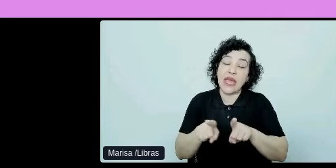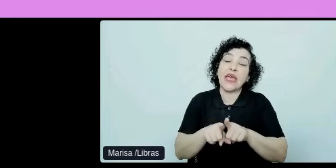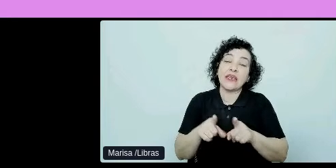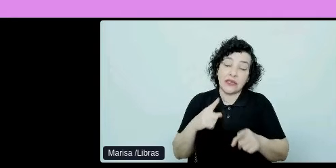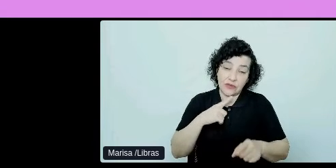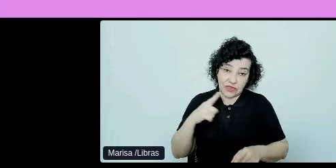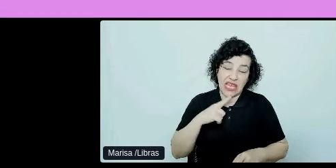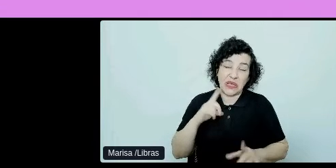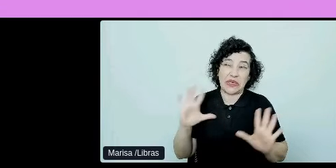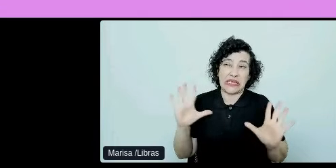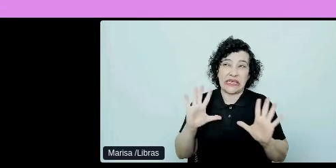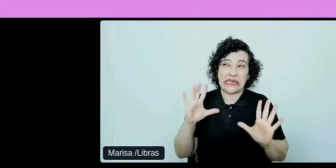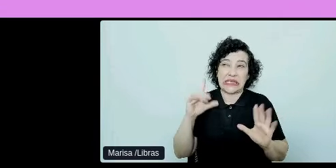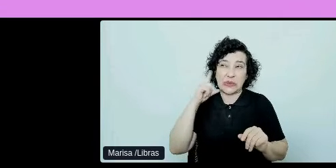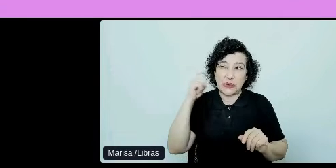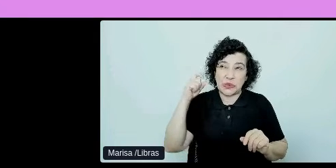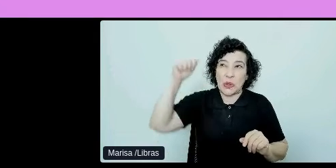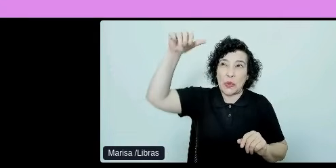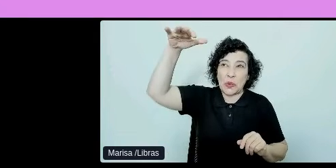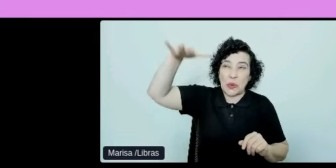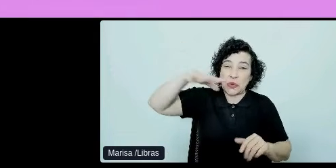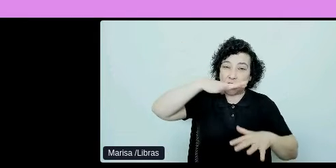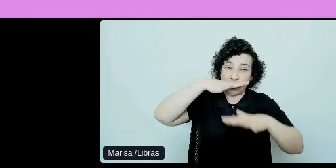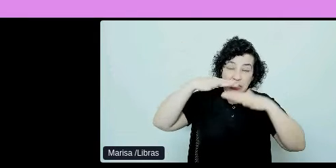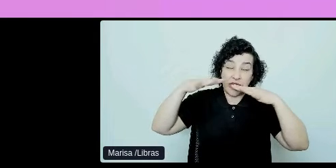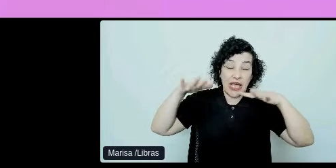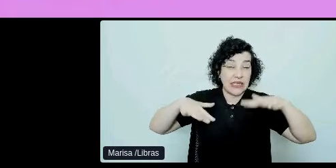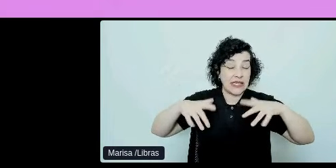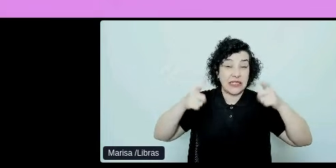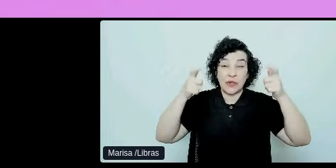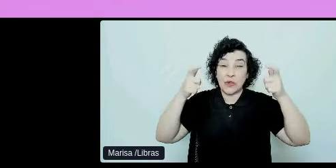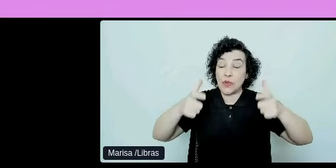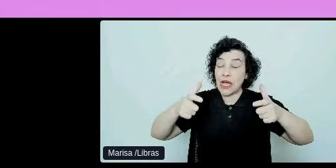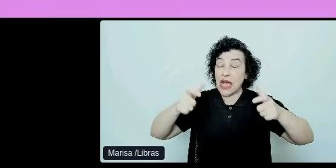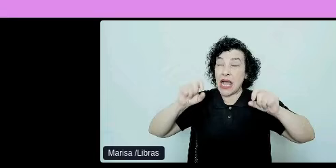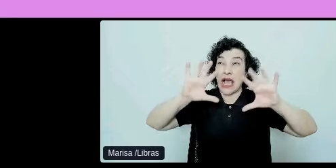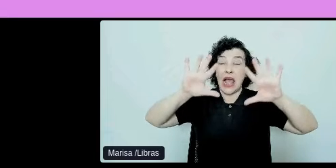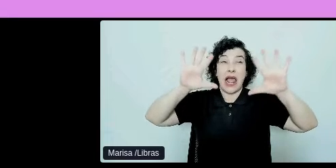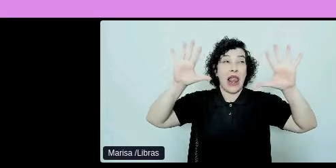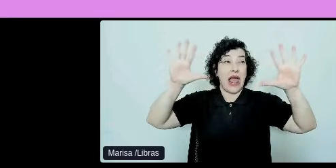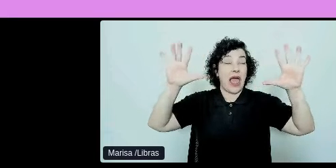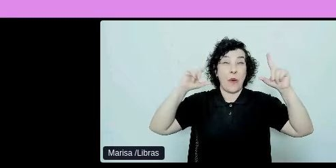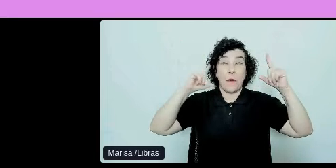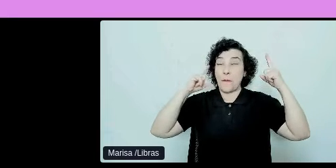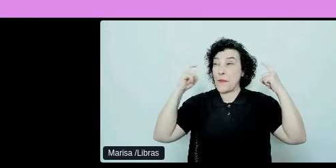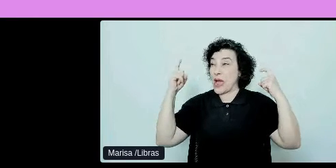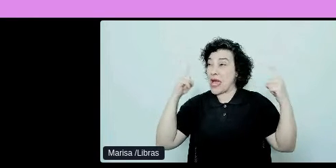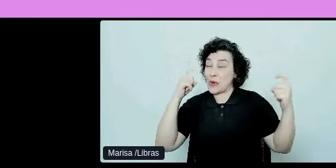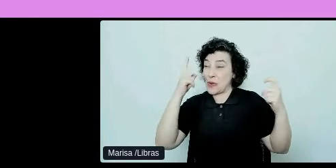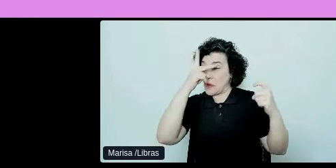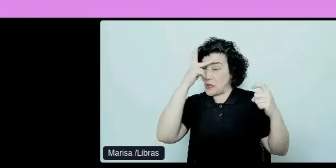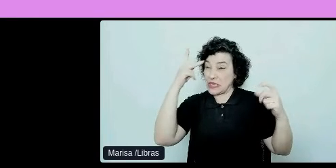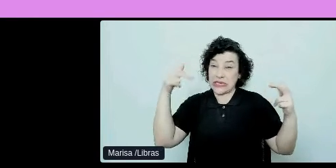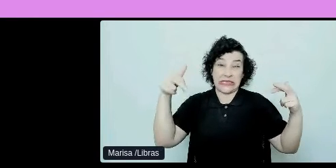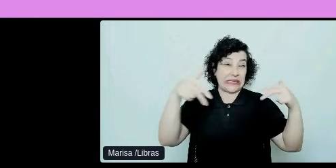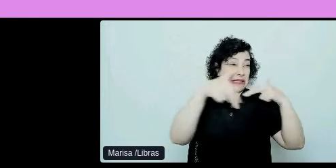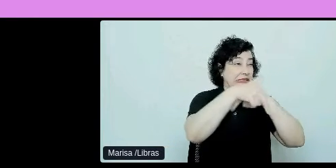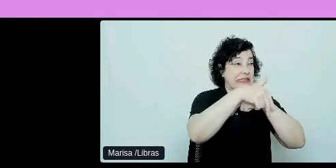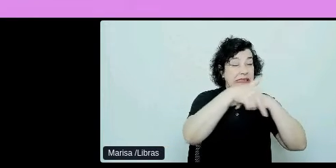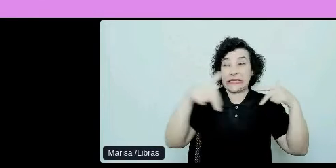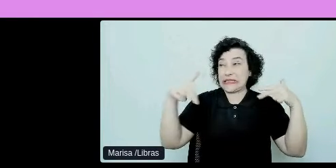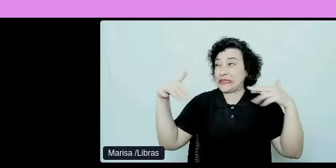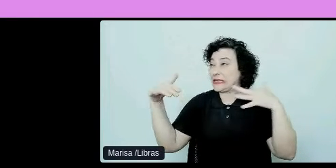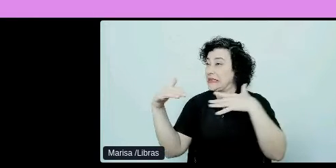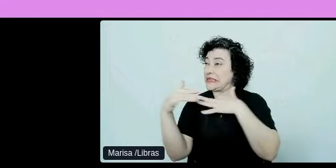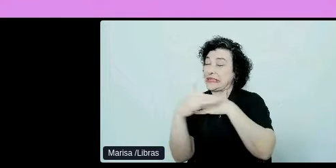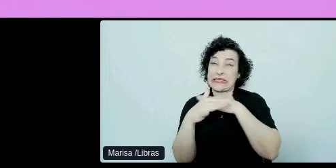têm. Se eu estou num lugar que está com uma luz muito clara, que está com muito barulho, está com muita gente, está aquela muvuca,